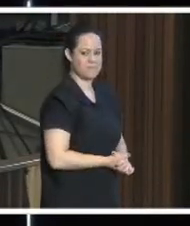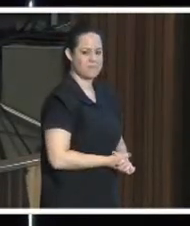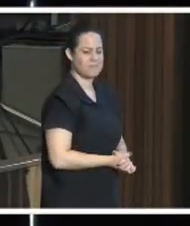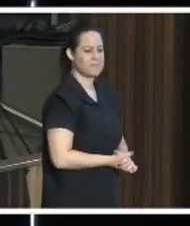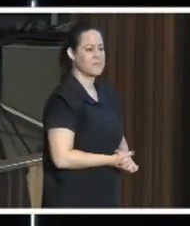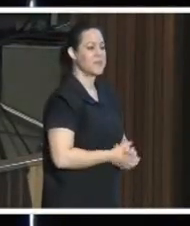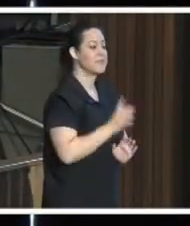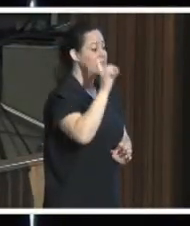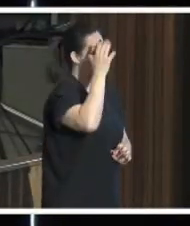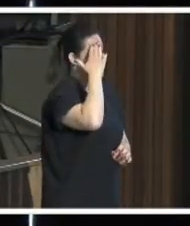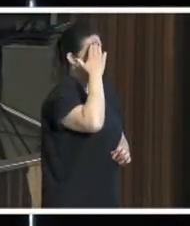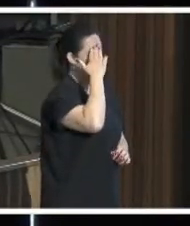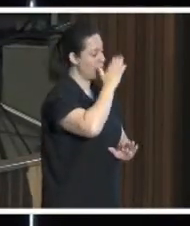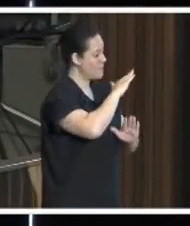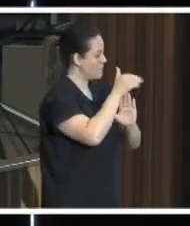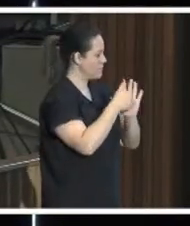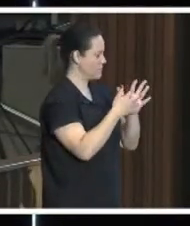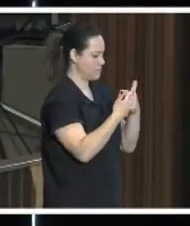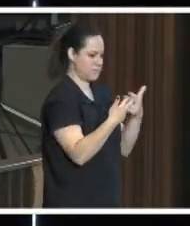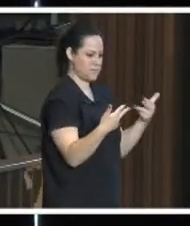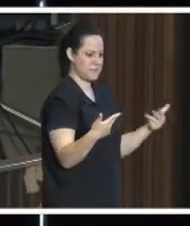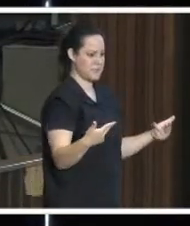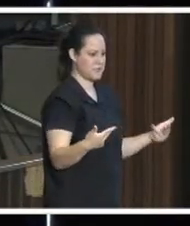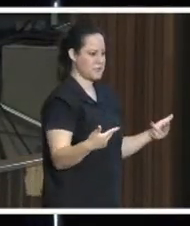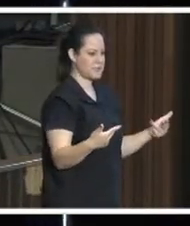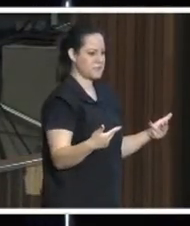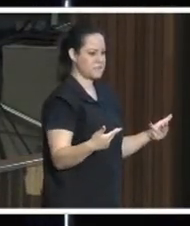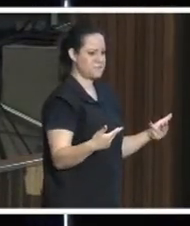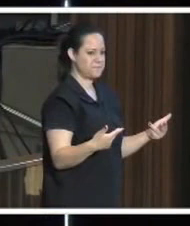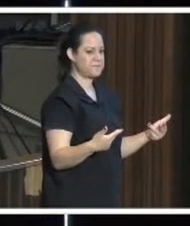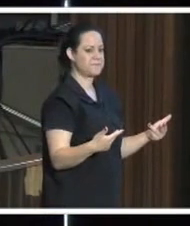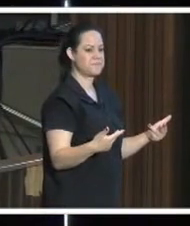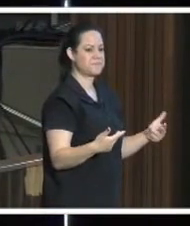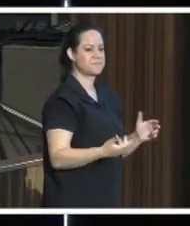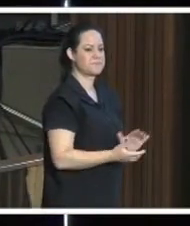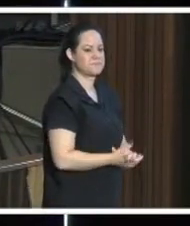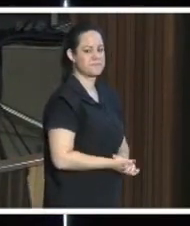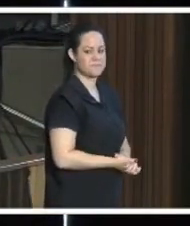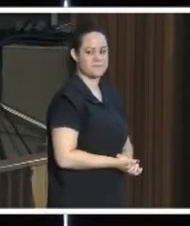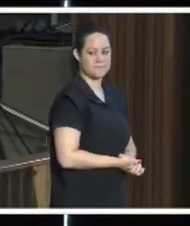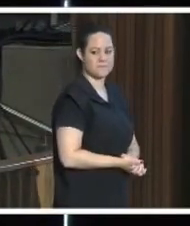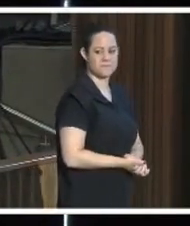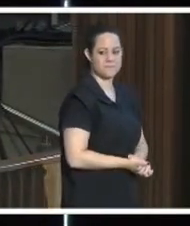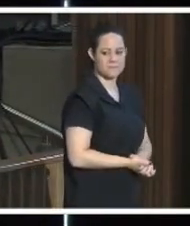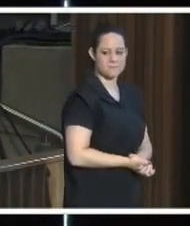porque Deus já sabe de todas as coisas. Então ele está marcado há muito tempo,